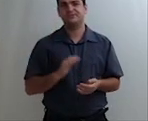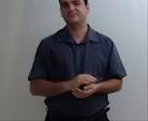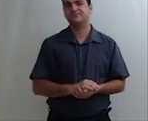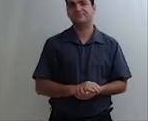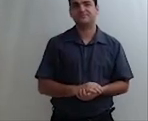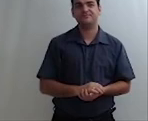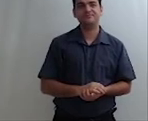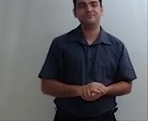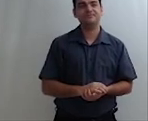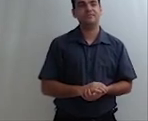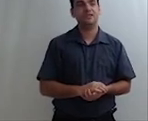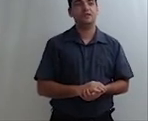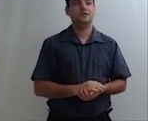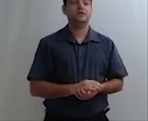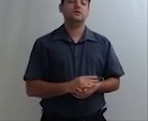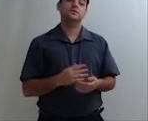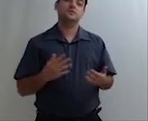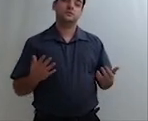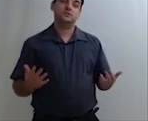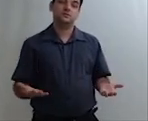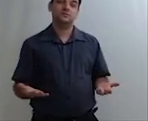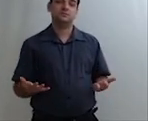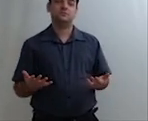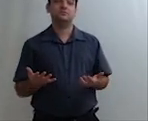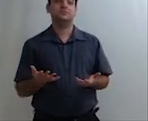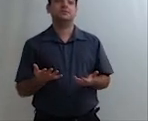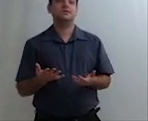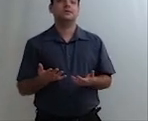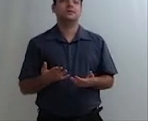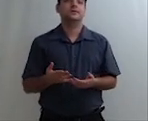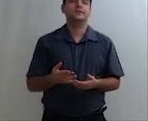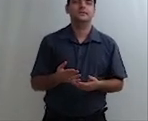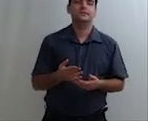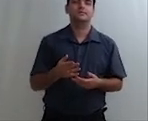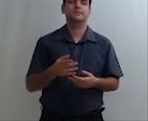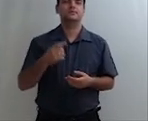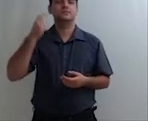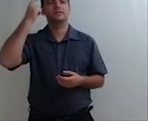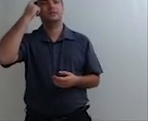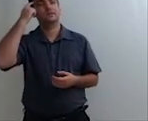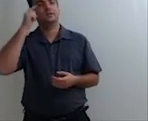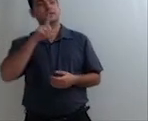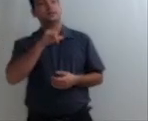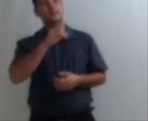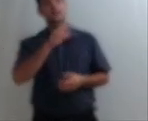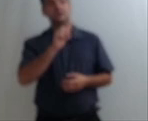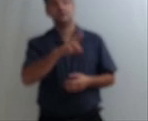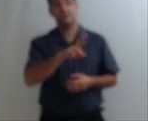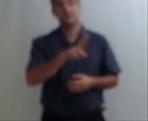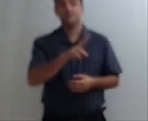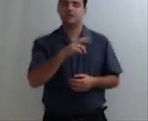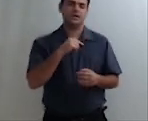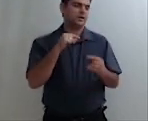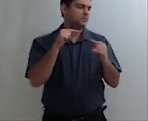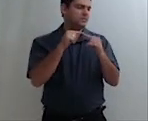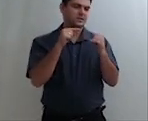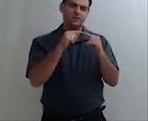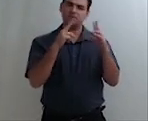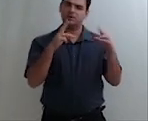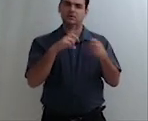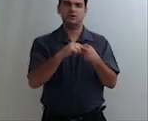né o pleito liberatório eh a confirmação da liminar está em consonância com o artigo